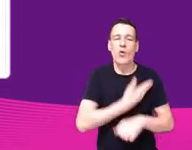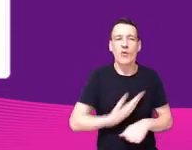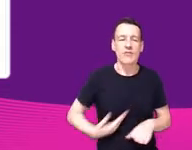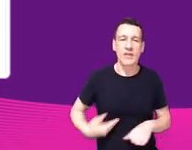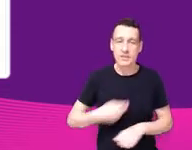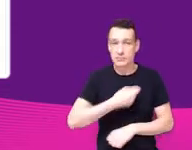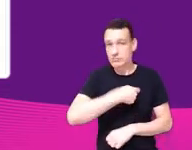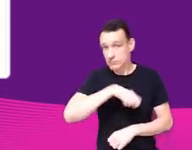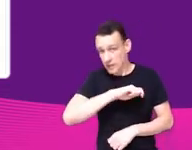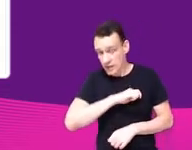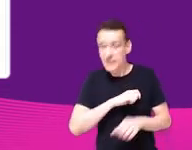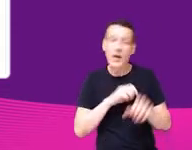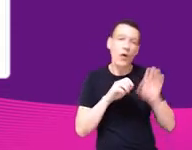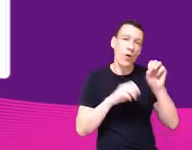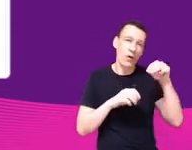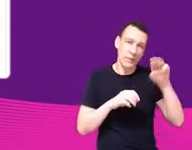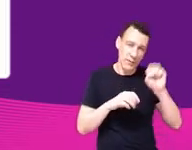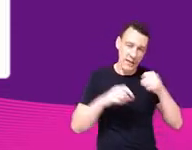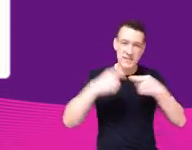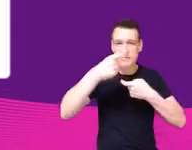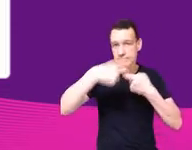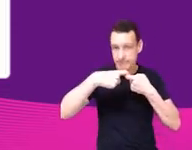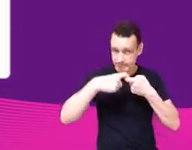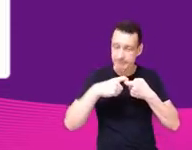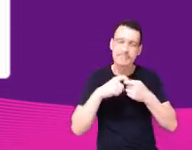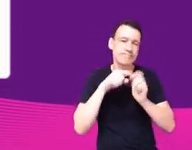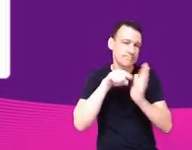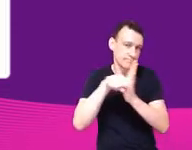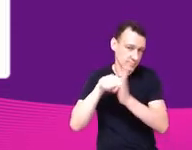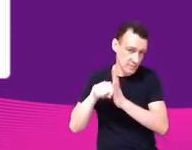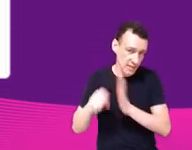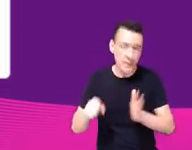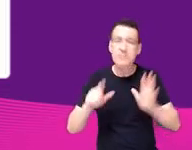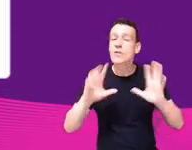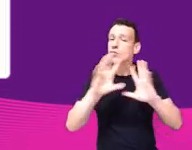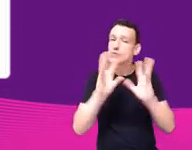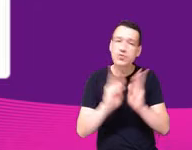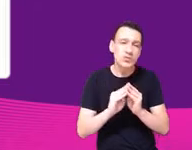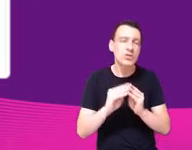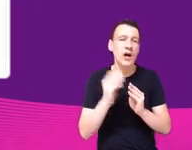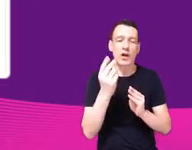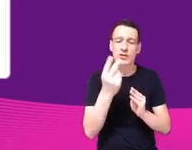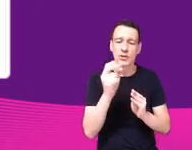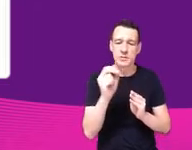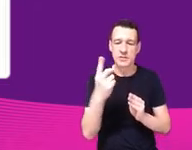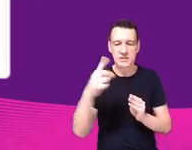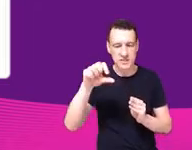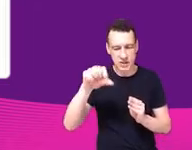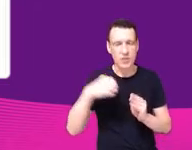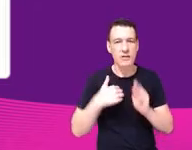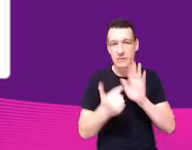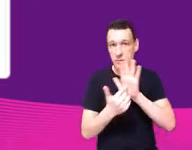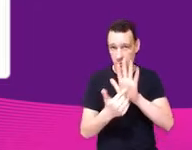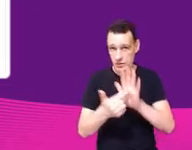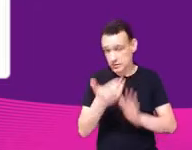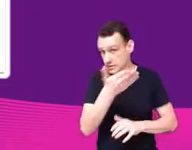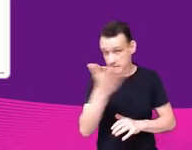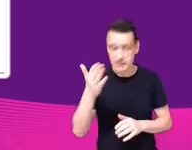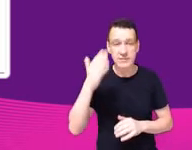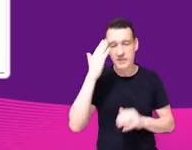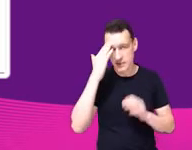Mundial da Saúde, e eu vou mostrar alguns dados do sumário executivo de 2019, recentemente tornado